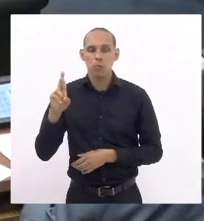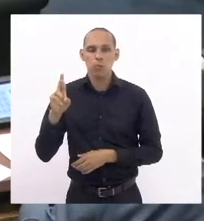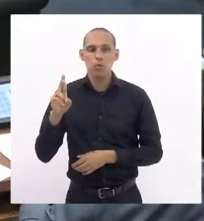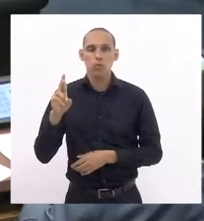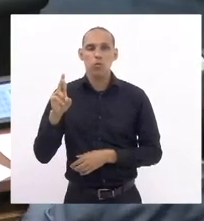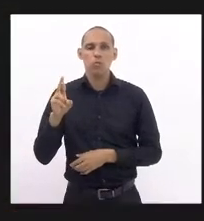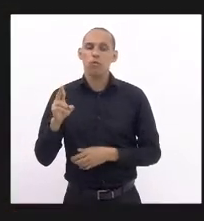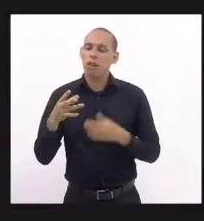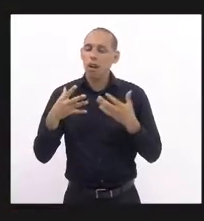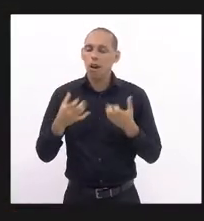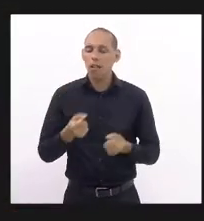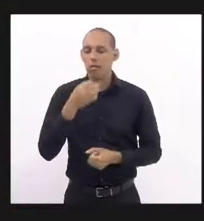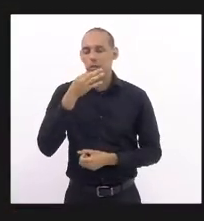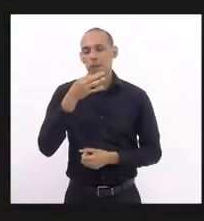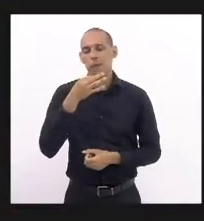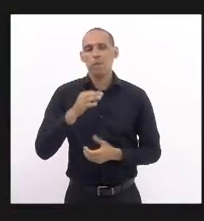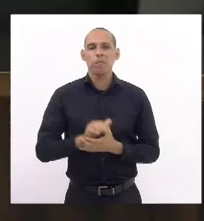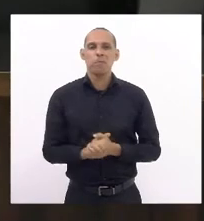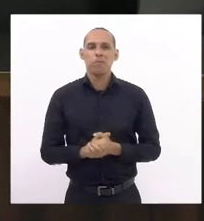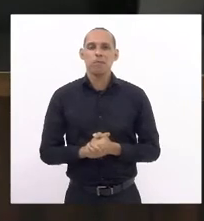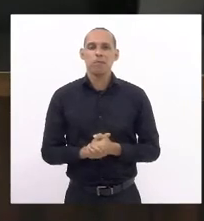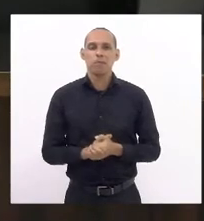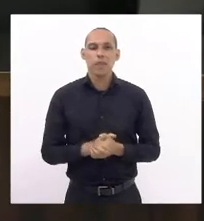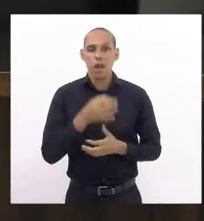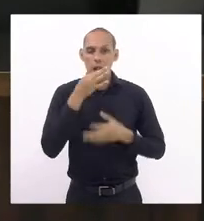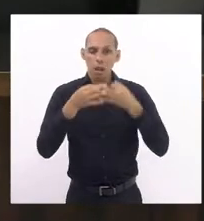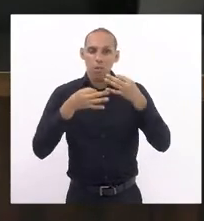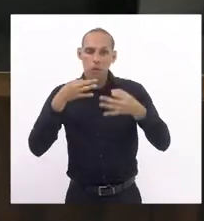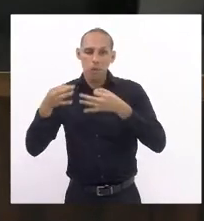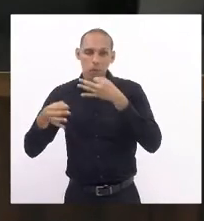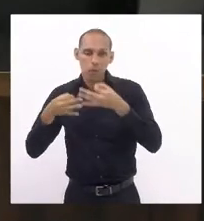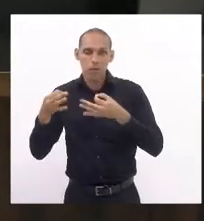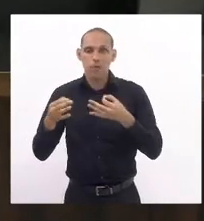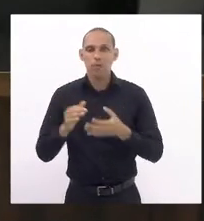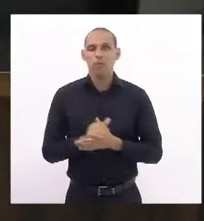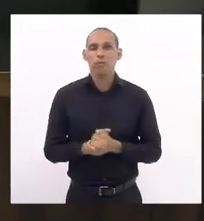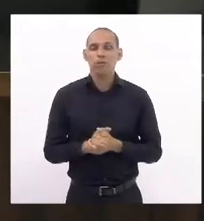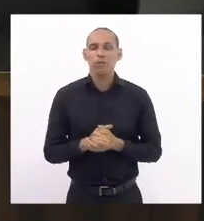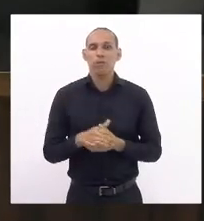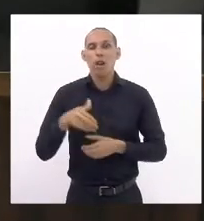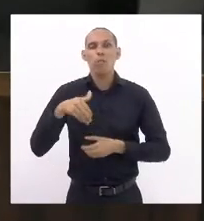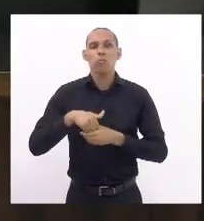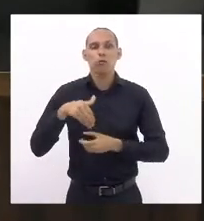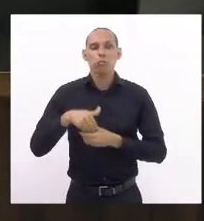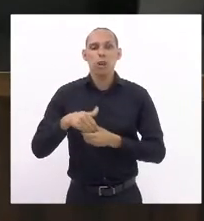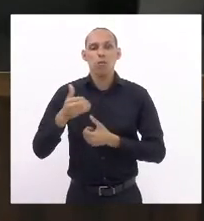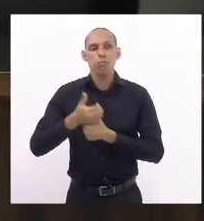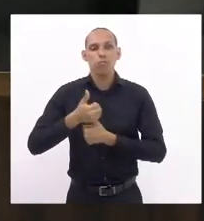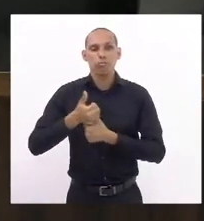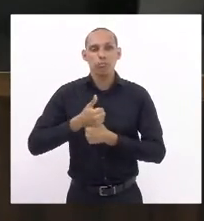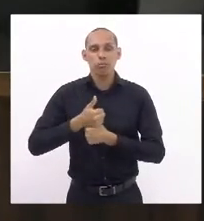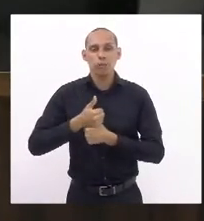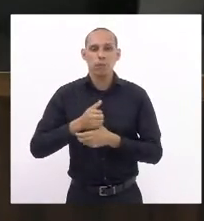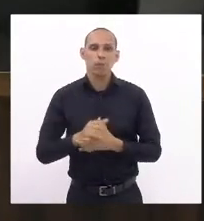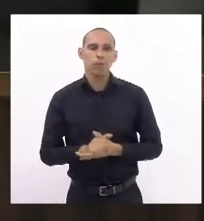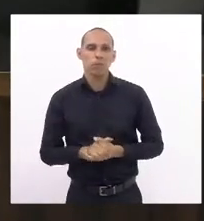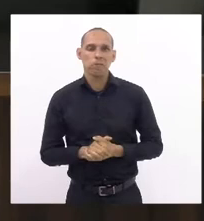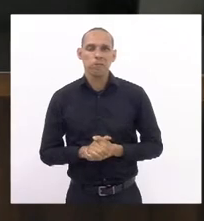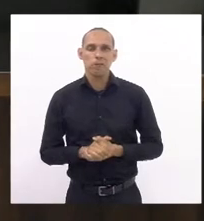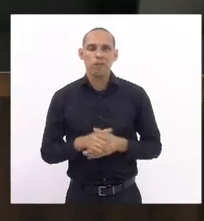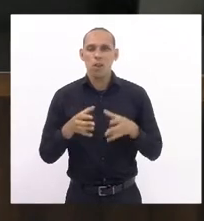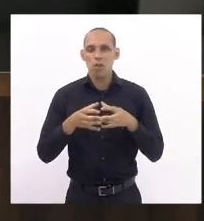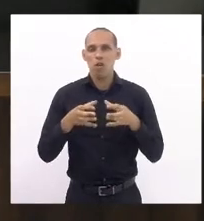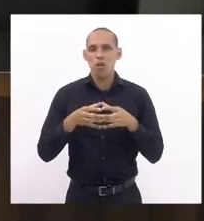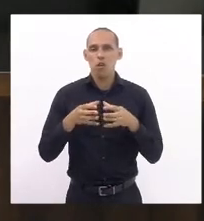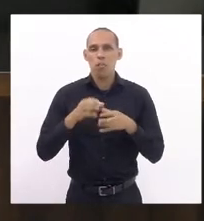Parecer favorável, senhor presidente. Os pareceres emitidos em votação substitutivo da Comissão